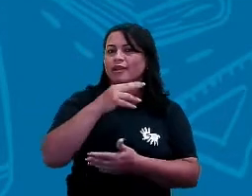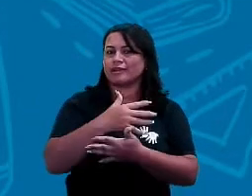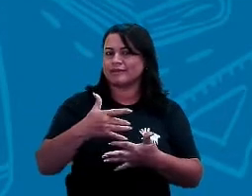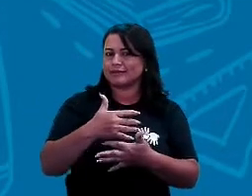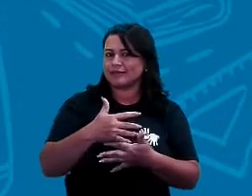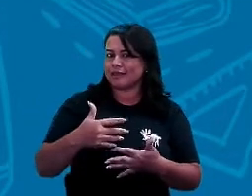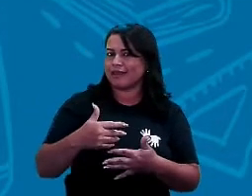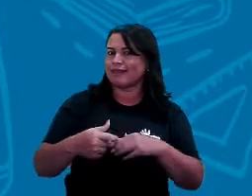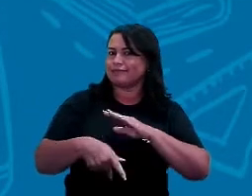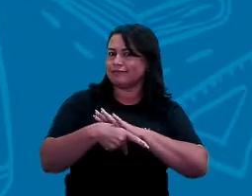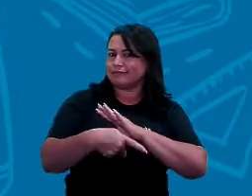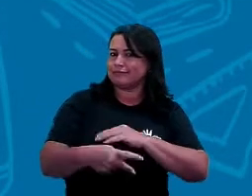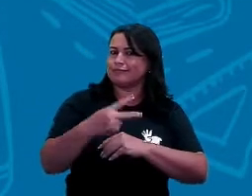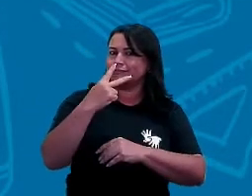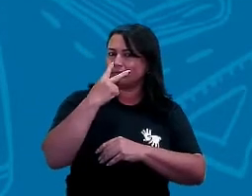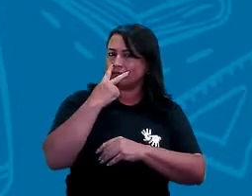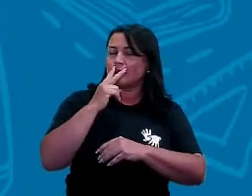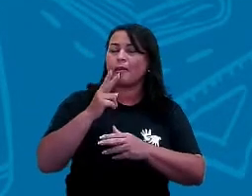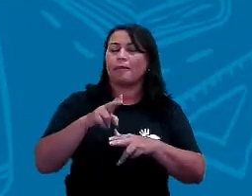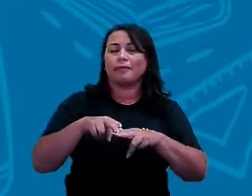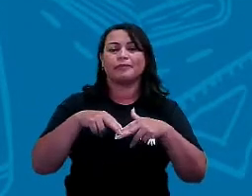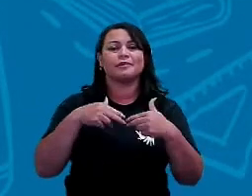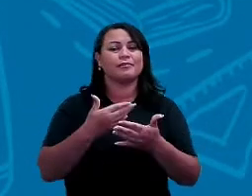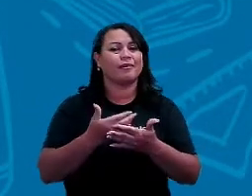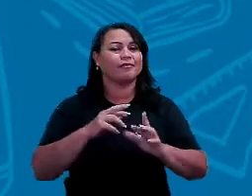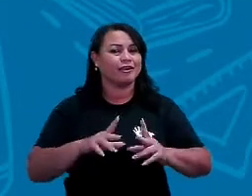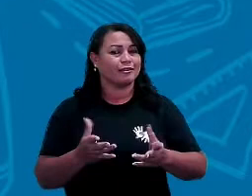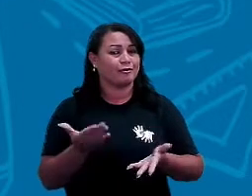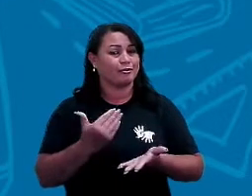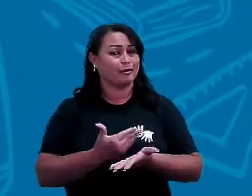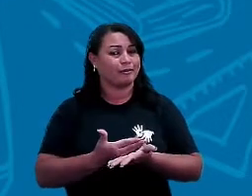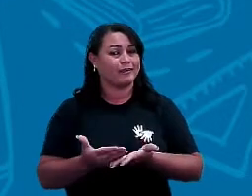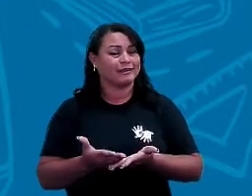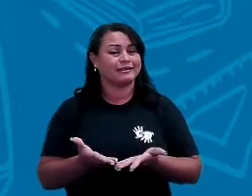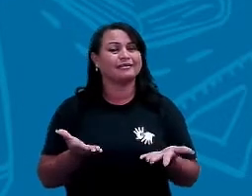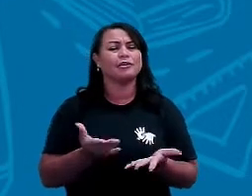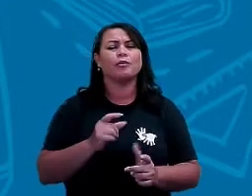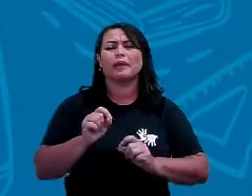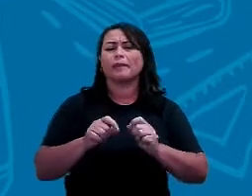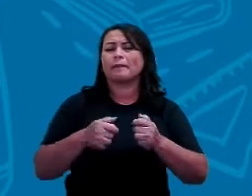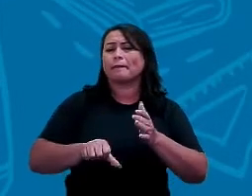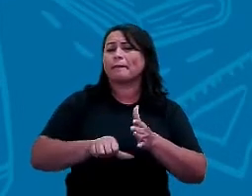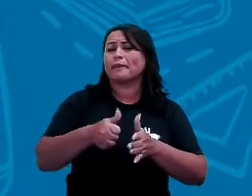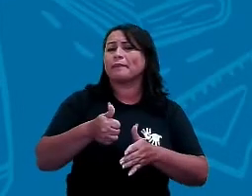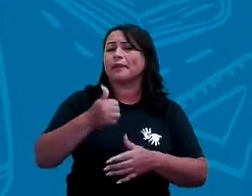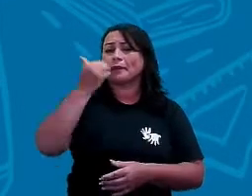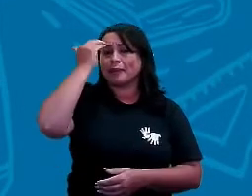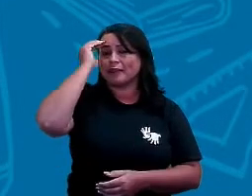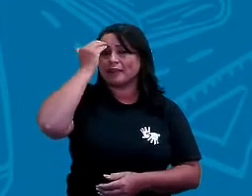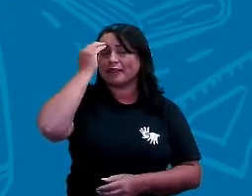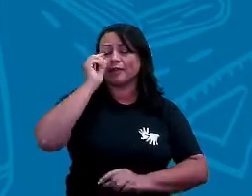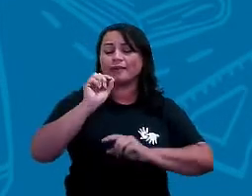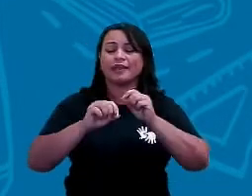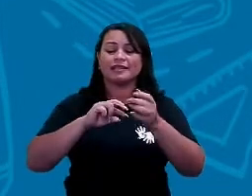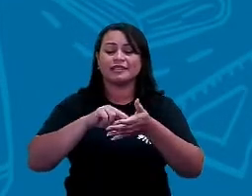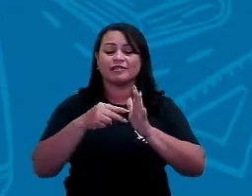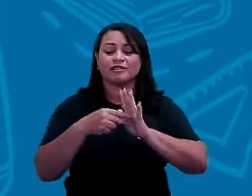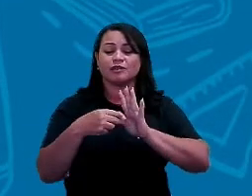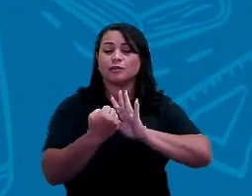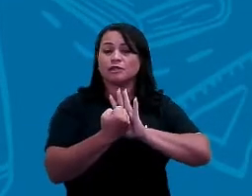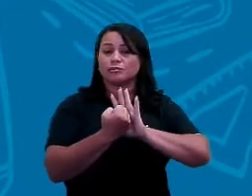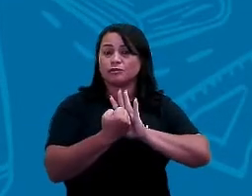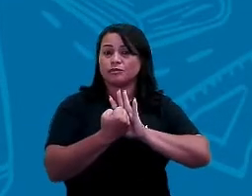Então, tá uma aula bem diferente. Então, vamos começar, né, gente? Primeiro, a gente precisa entender o que é um símbolo